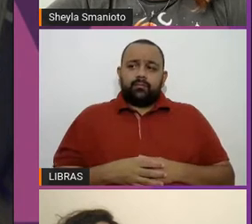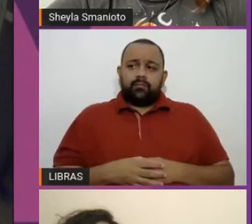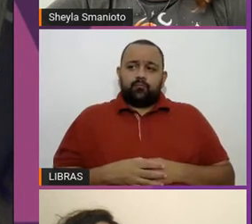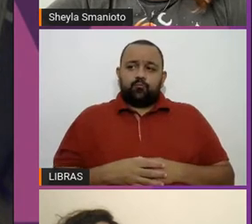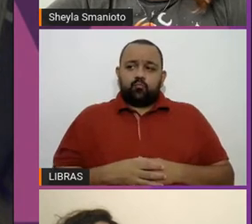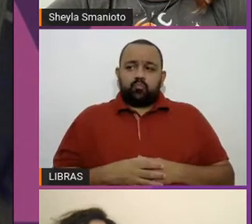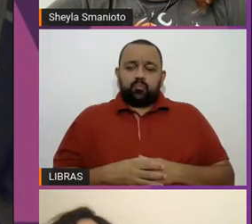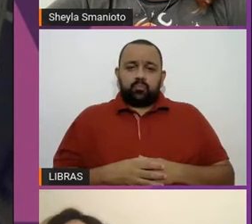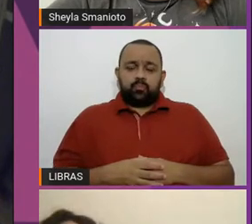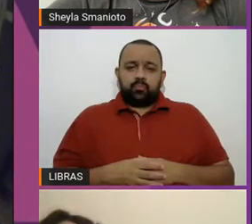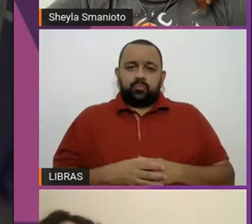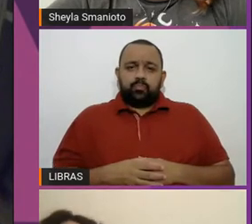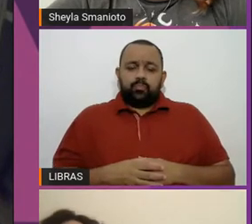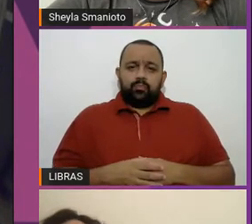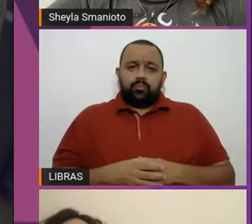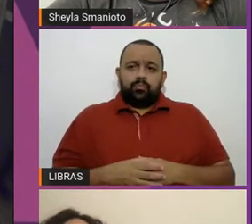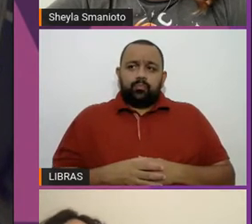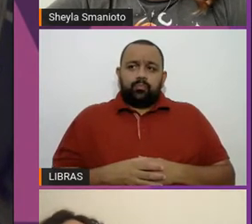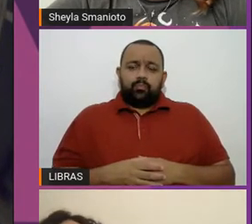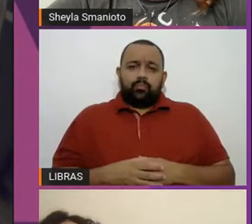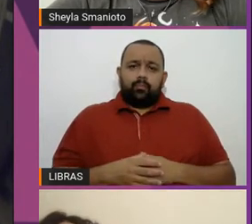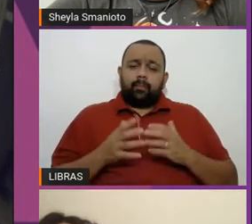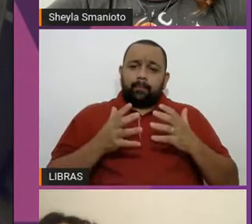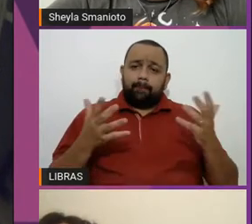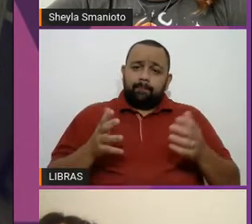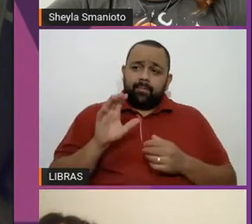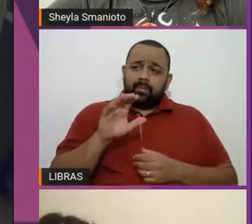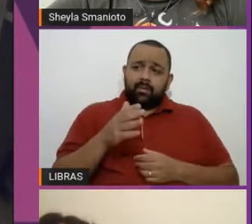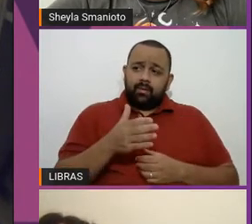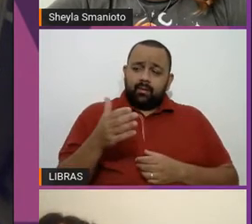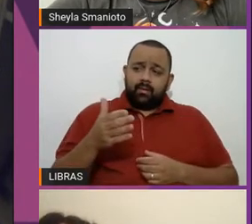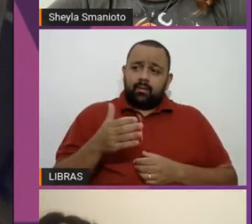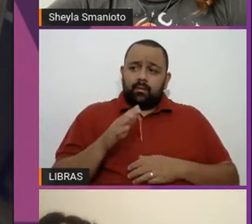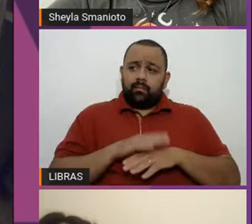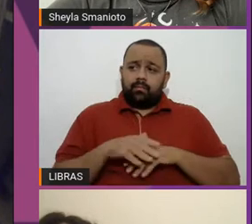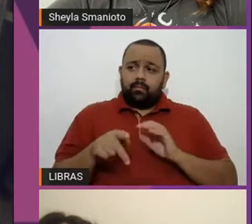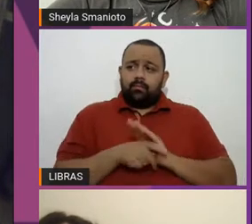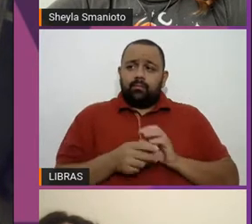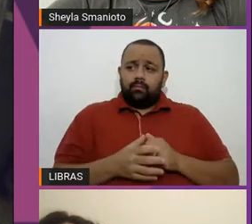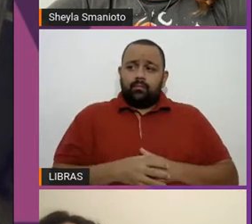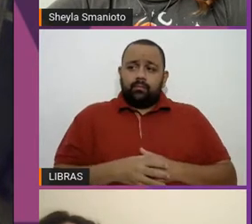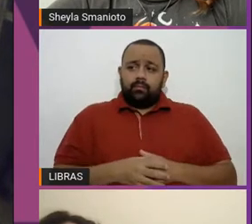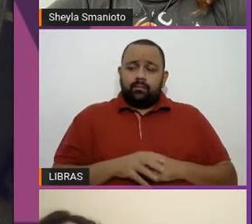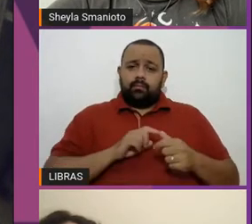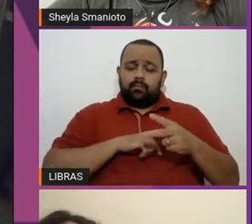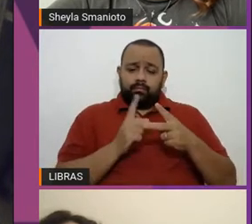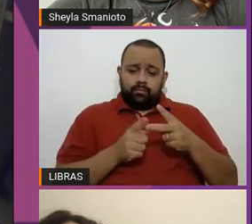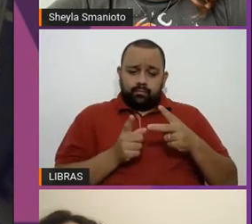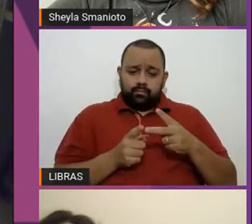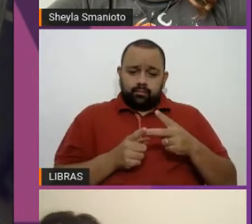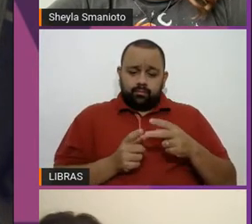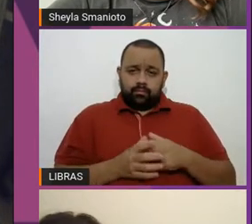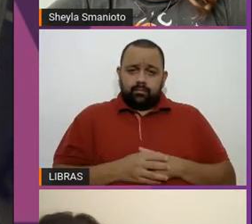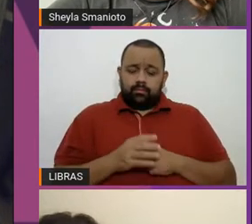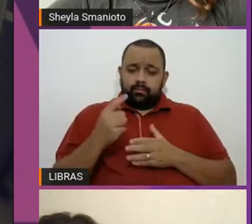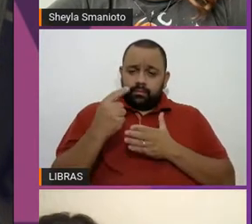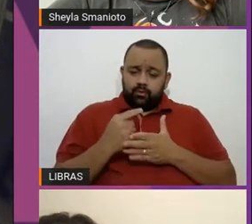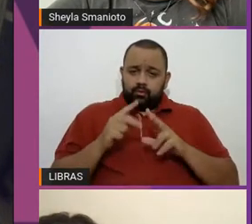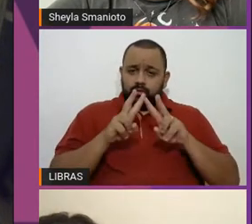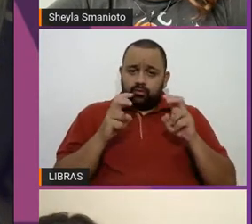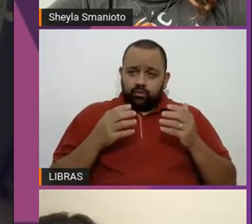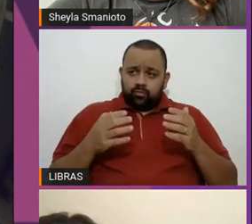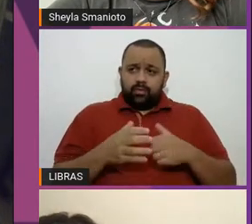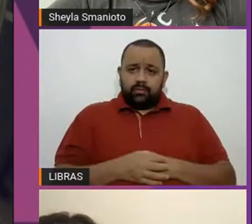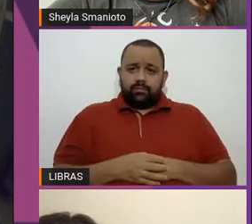bom então é isso é só na parte é isso segunda parte da sua pergunta